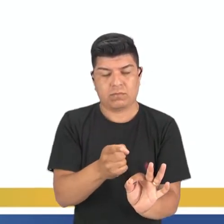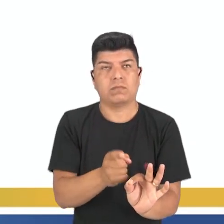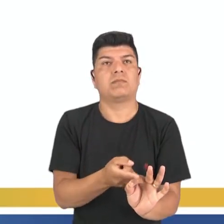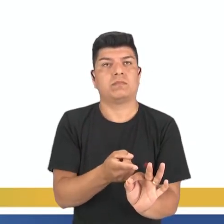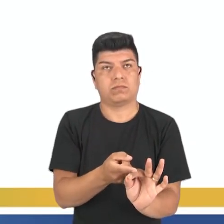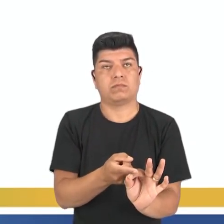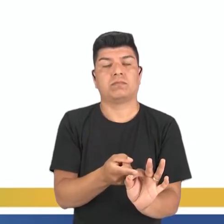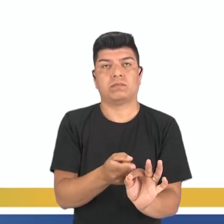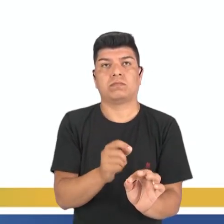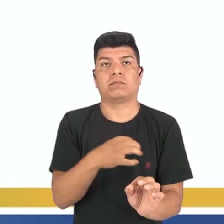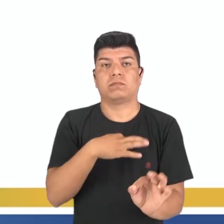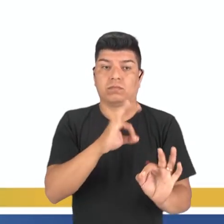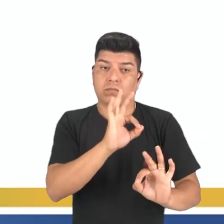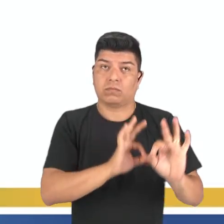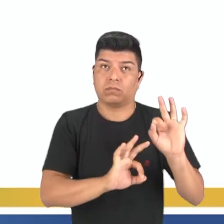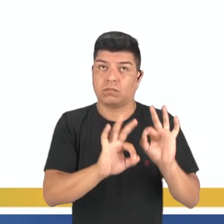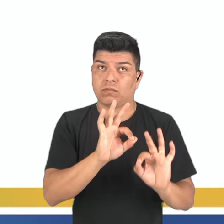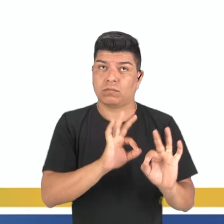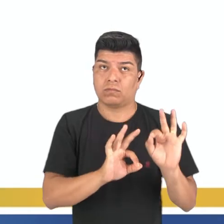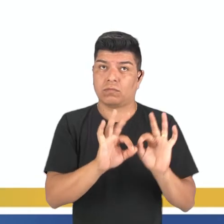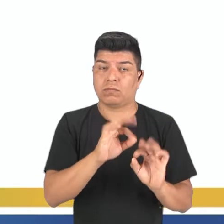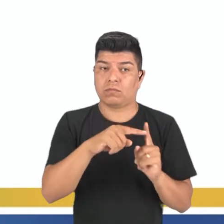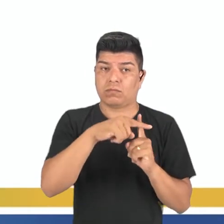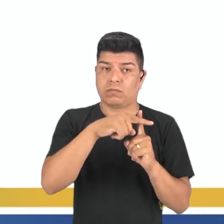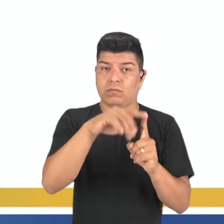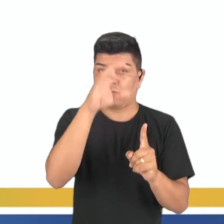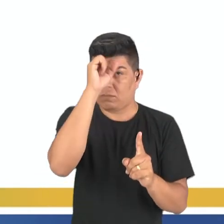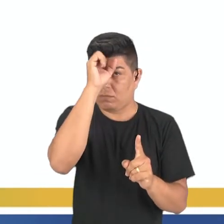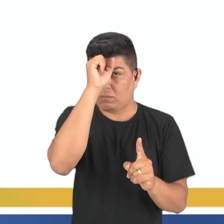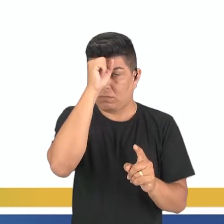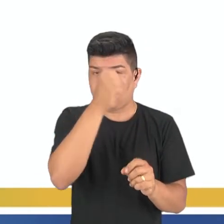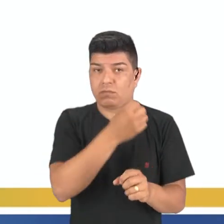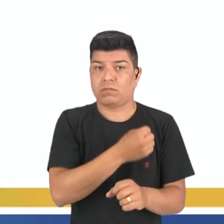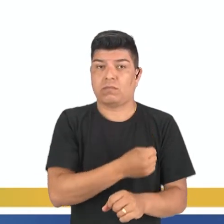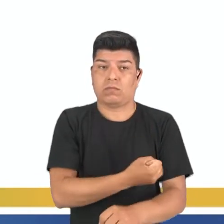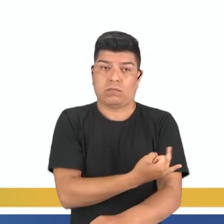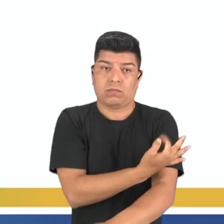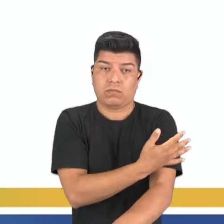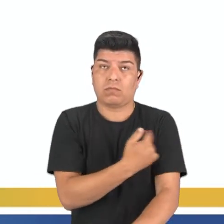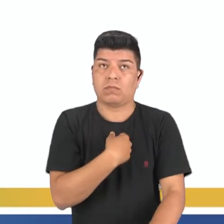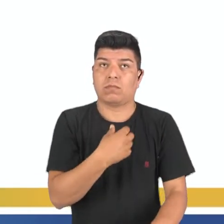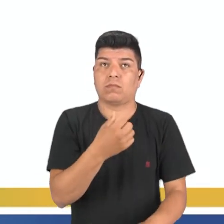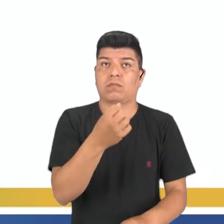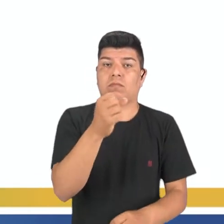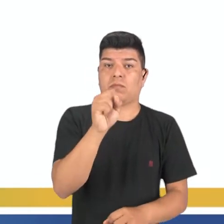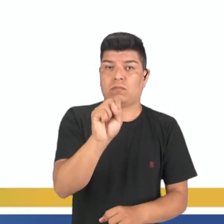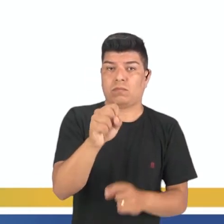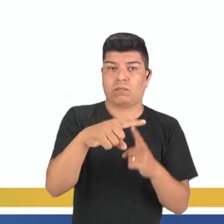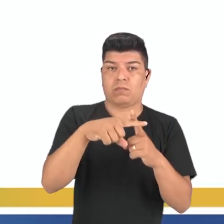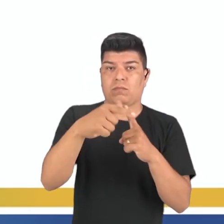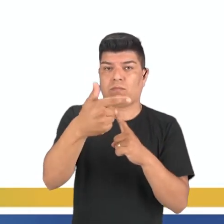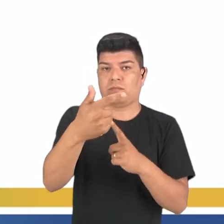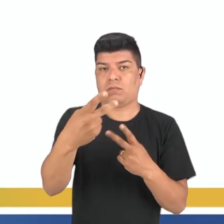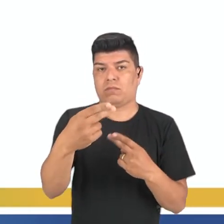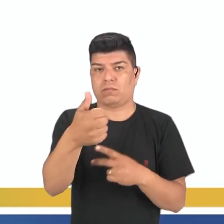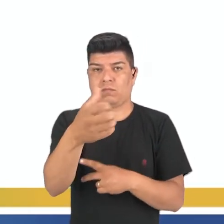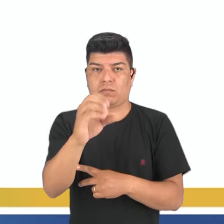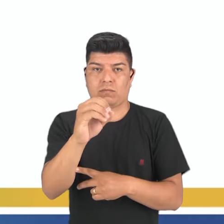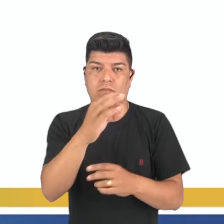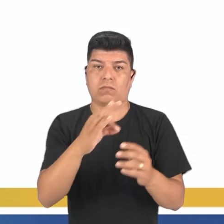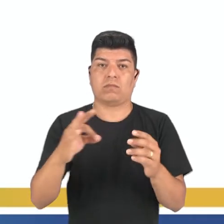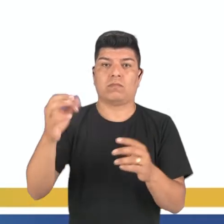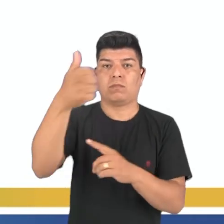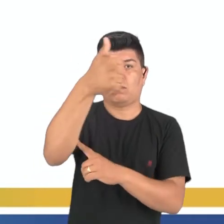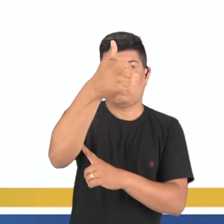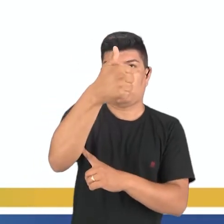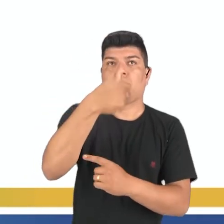Então, armo aqui a minha continha e faço aquela continha que você aprendeu nos anos iniciais. 8 mais 2 dá 10, sobe 1.